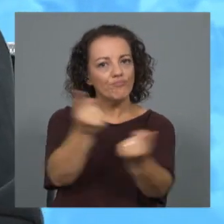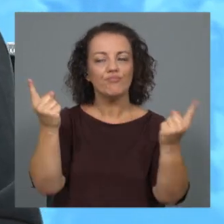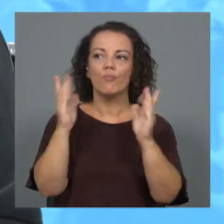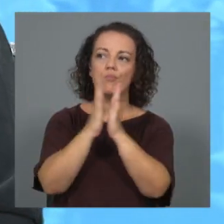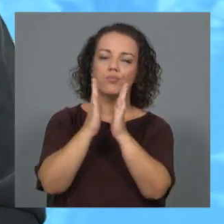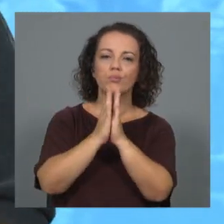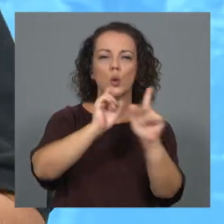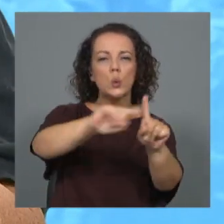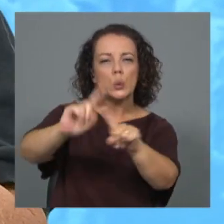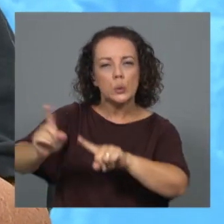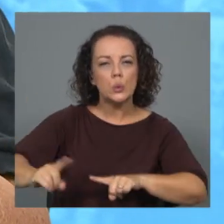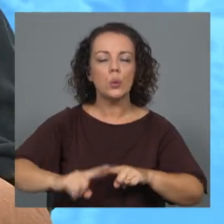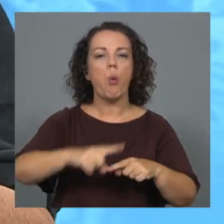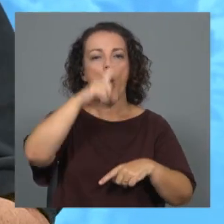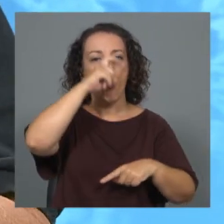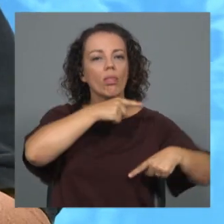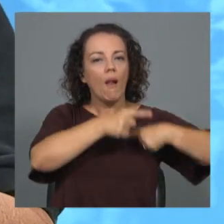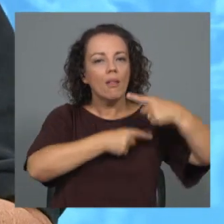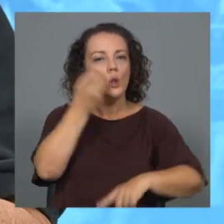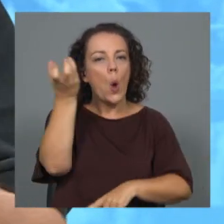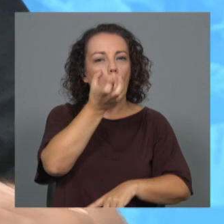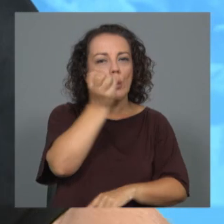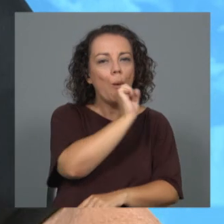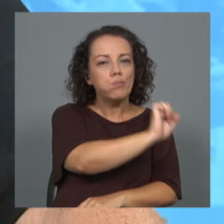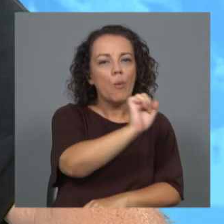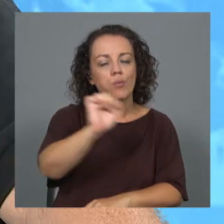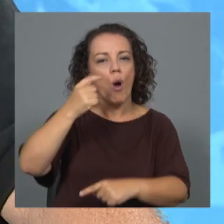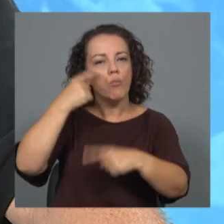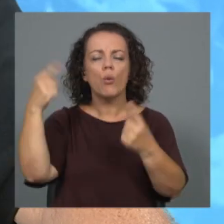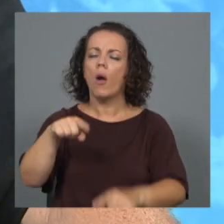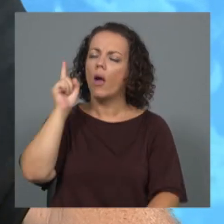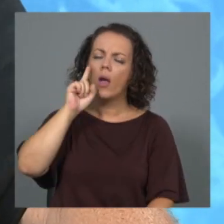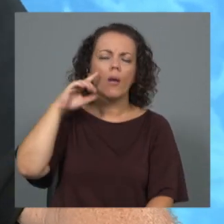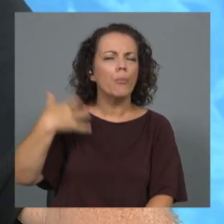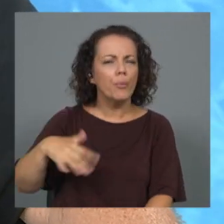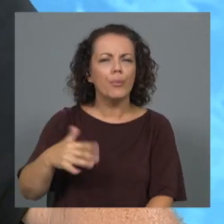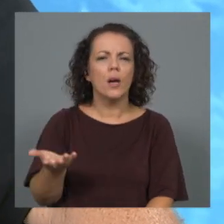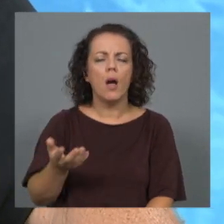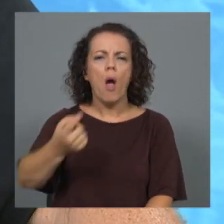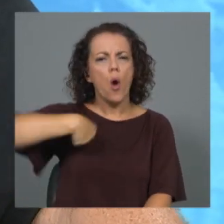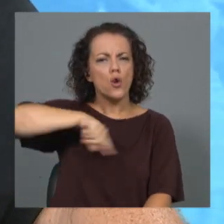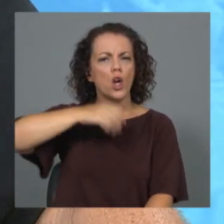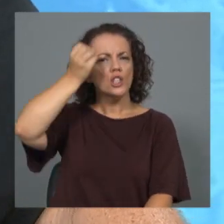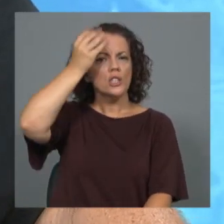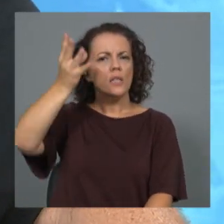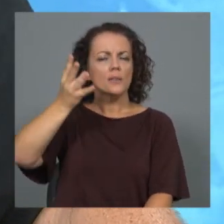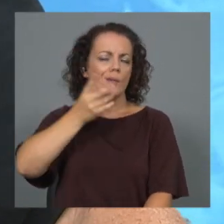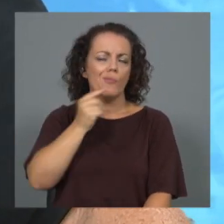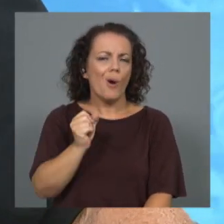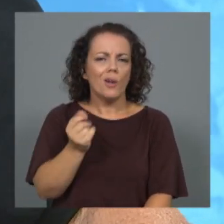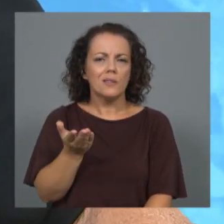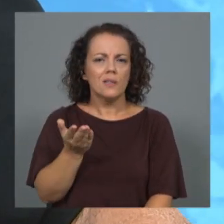tradições religiosas. E isso realmente é importantíssimo, é notável. Nós não nos podemos esquecer que